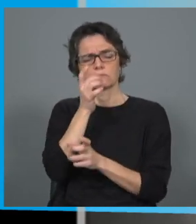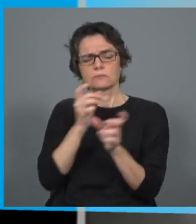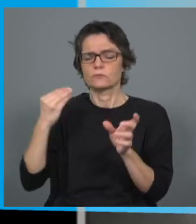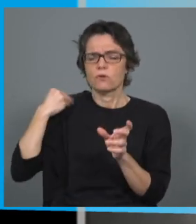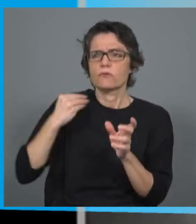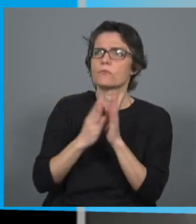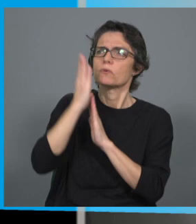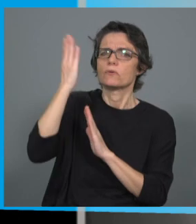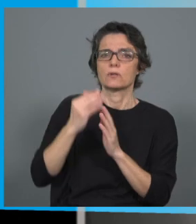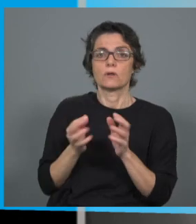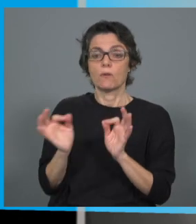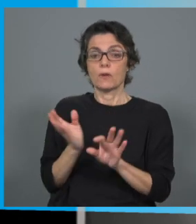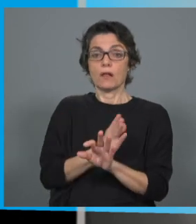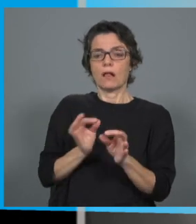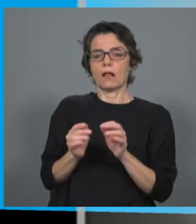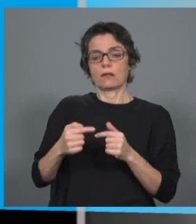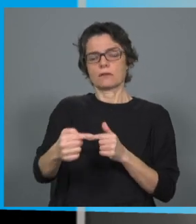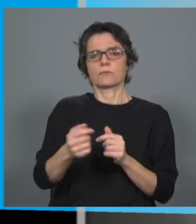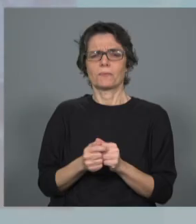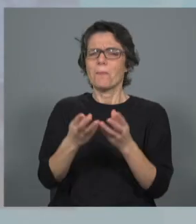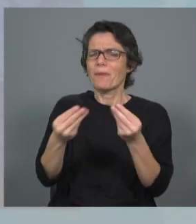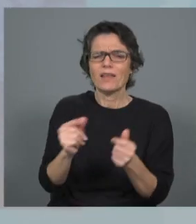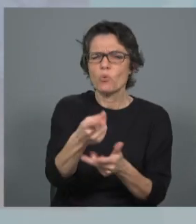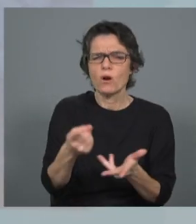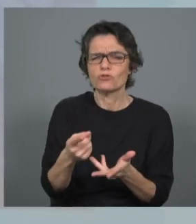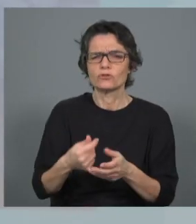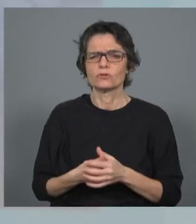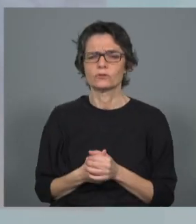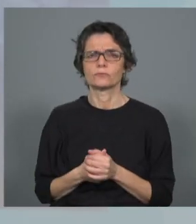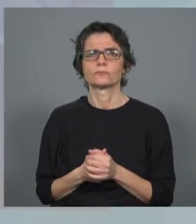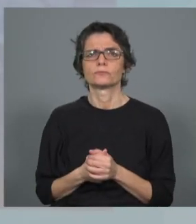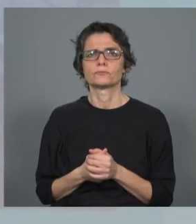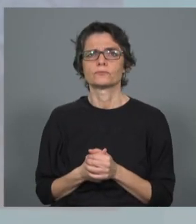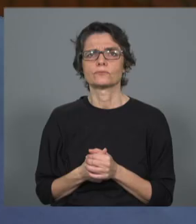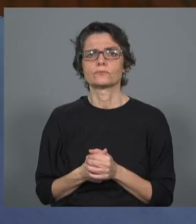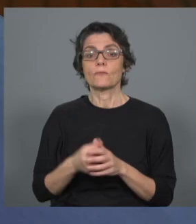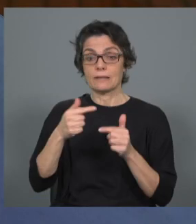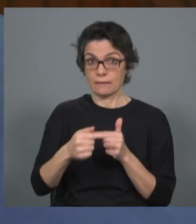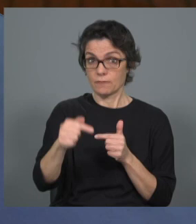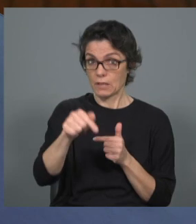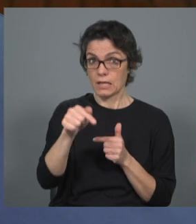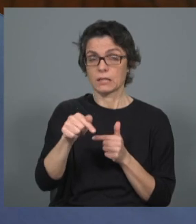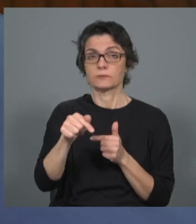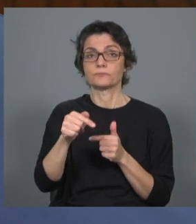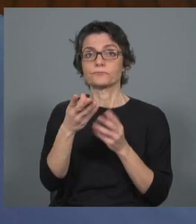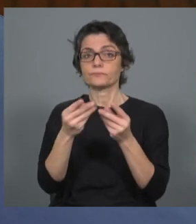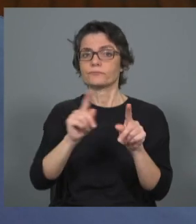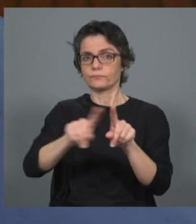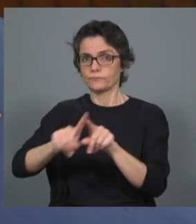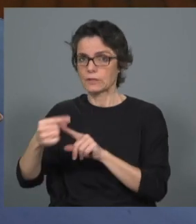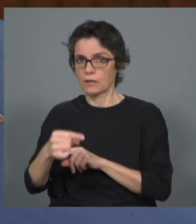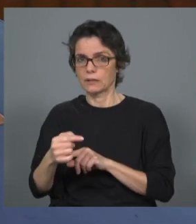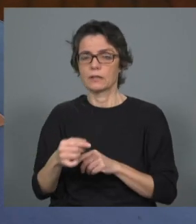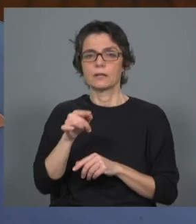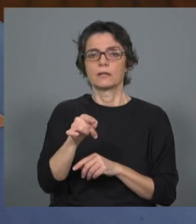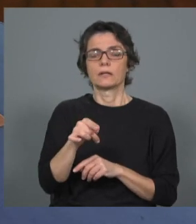a preparar esta semana. E que materiais são esses, então? A Semana das Vocações, ela tem diversos materiais,